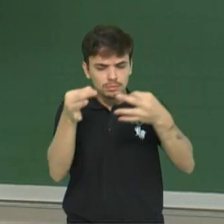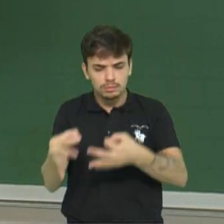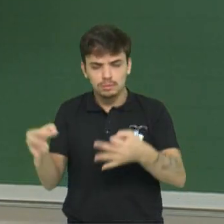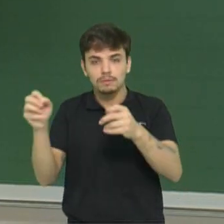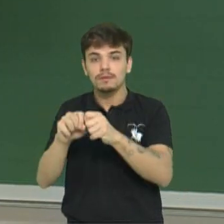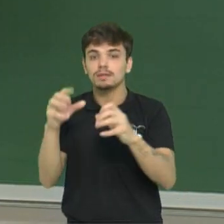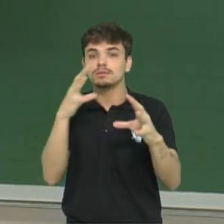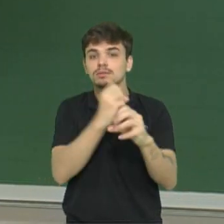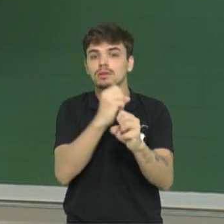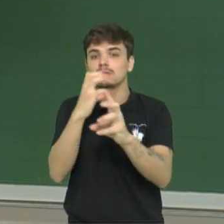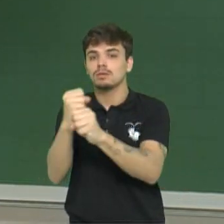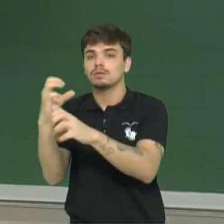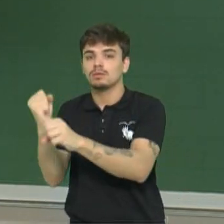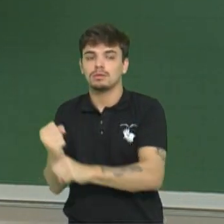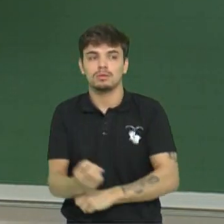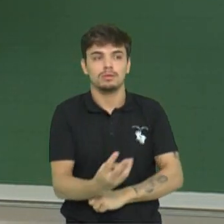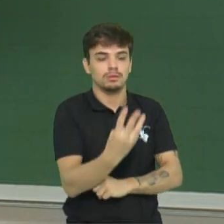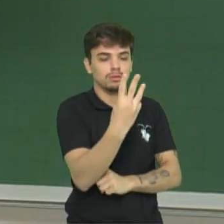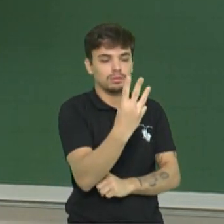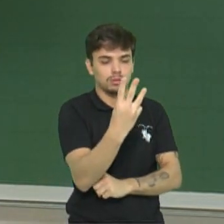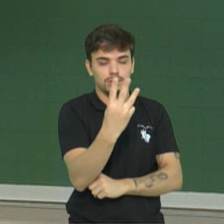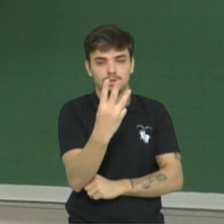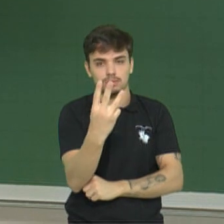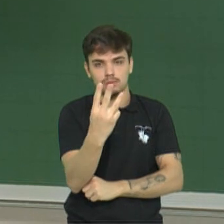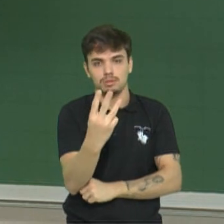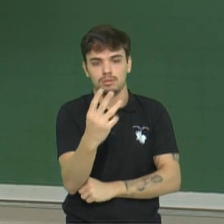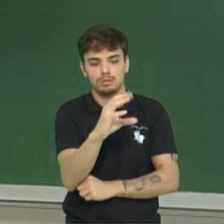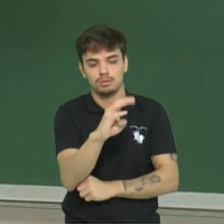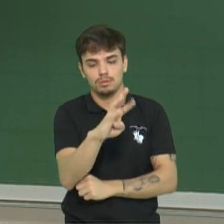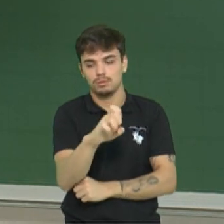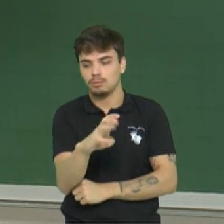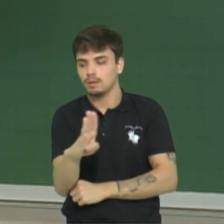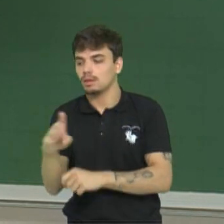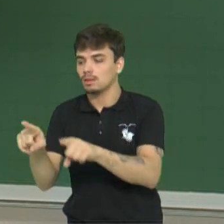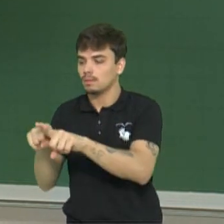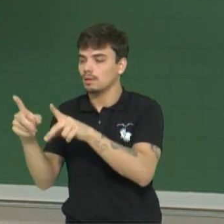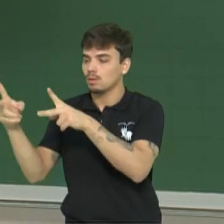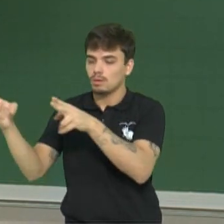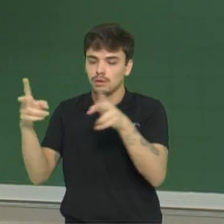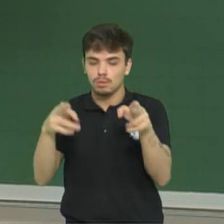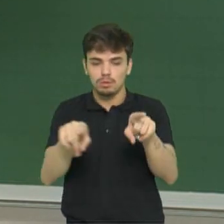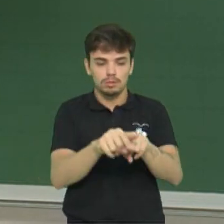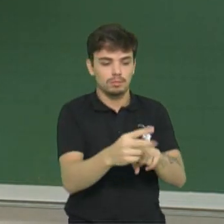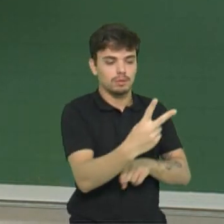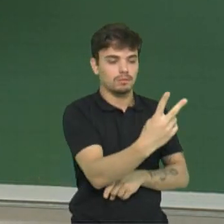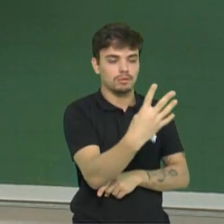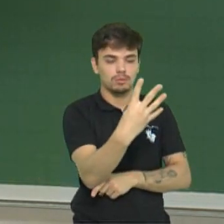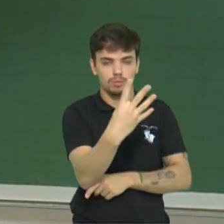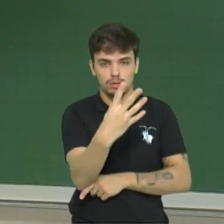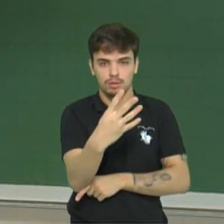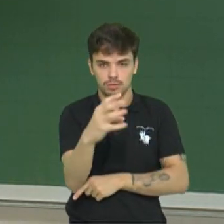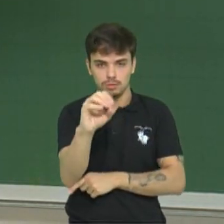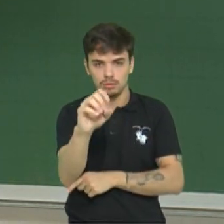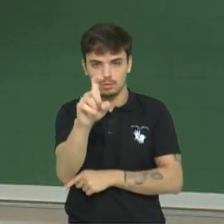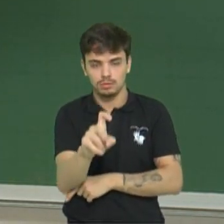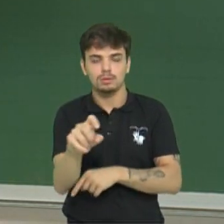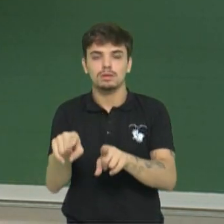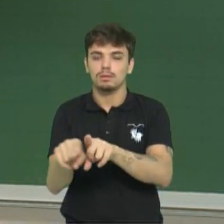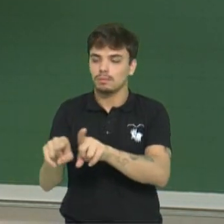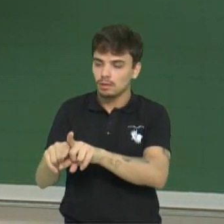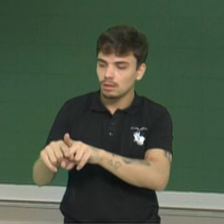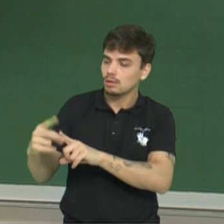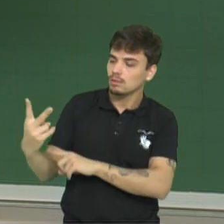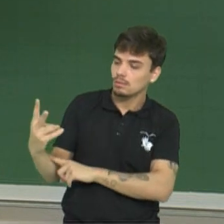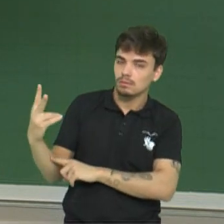faz a continha lá. Então, tenho 3 cobres aqui desse lado, 3 do outro lado, 24 oxigênios aqui, 24 oxigênios do